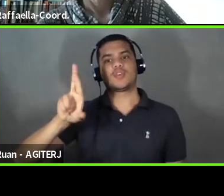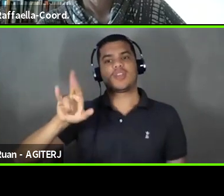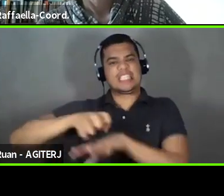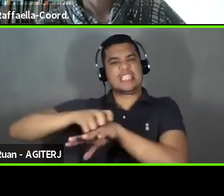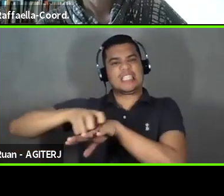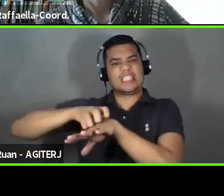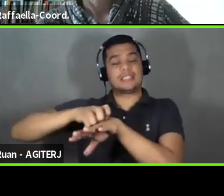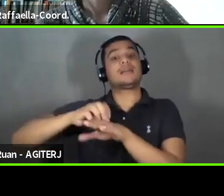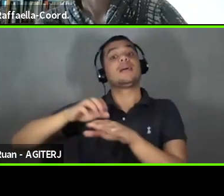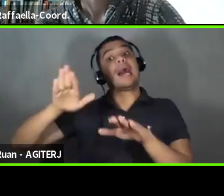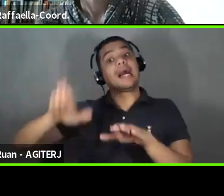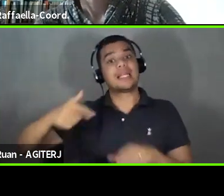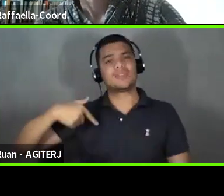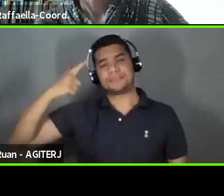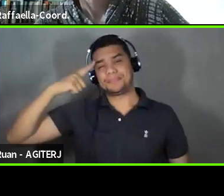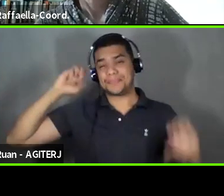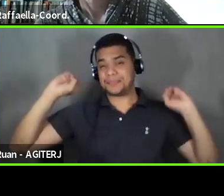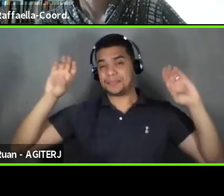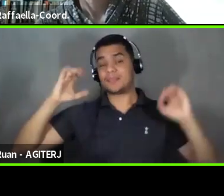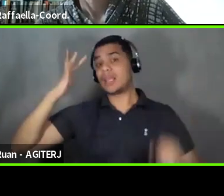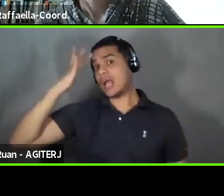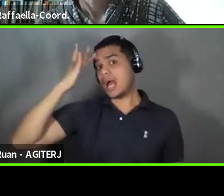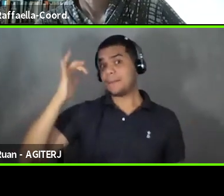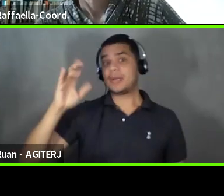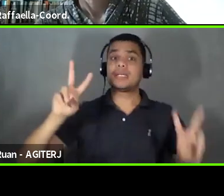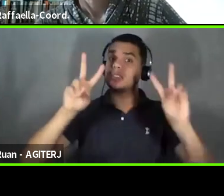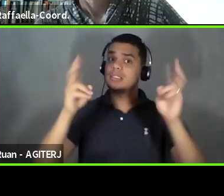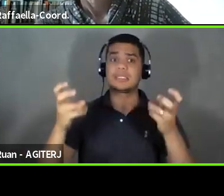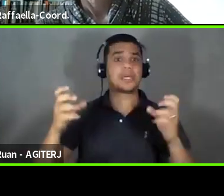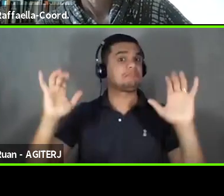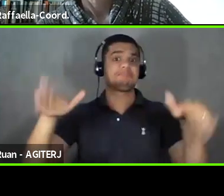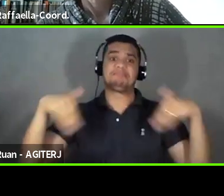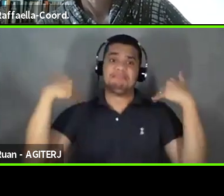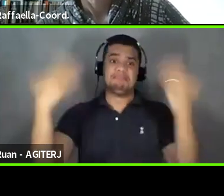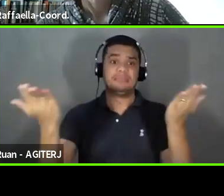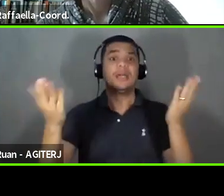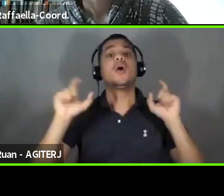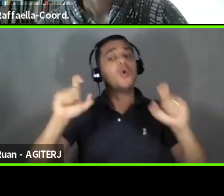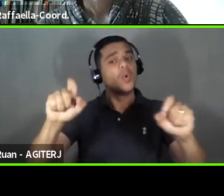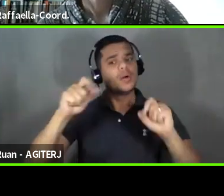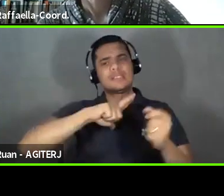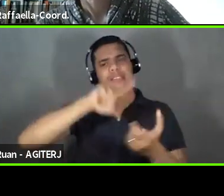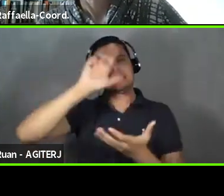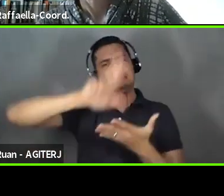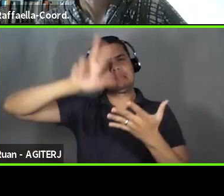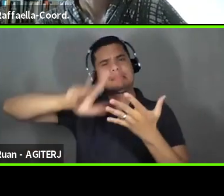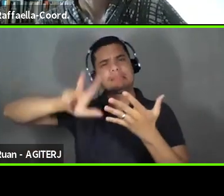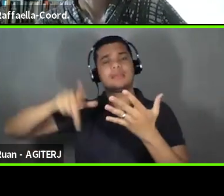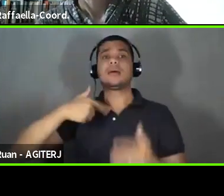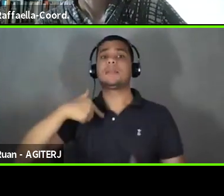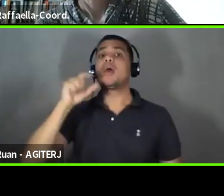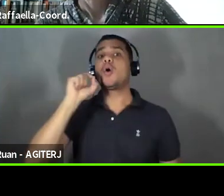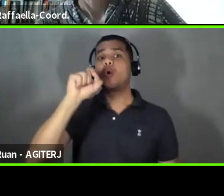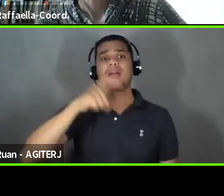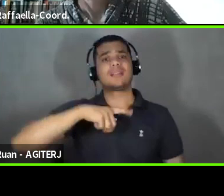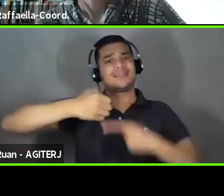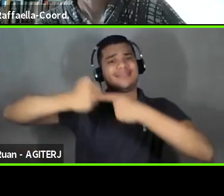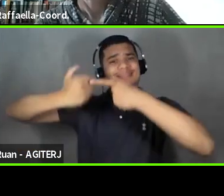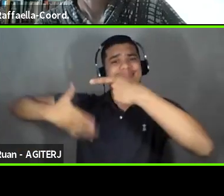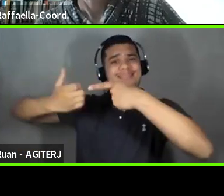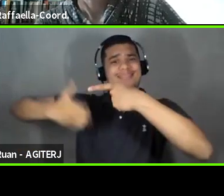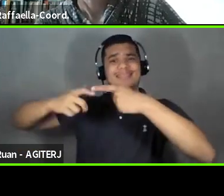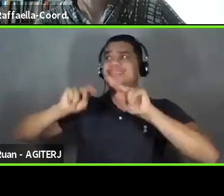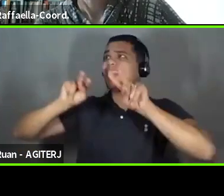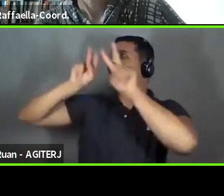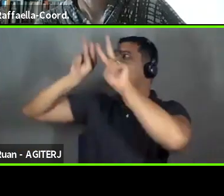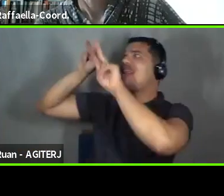sobre enxaqueca. Amanhã, eu vou falar sobre sabe Deus o quê. E eu vou ter, vocês podem olhar aqui à minha volta, eu estou com glossário para tudo, tem